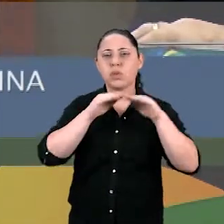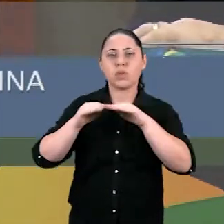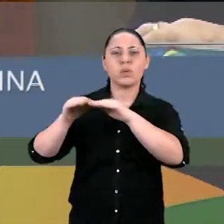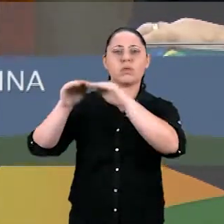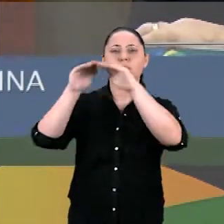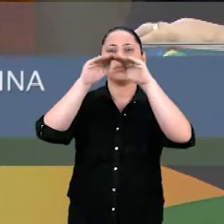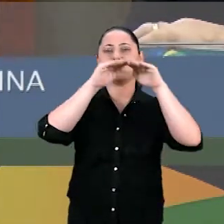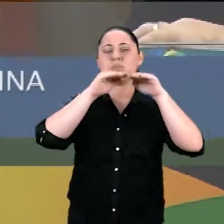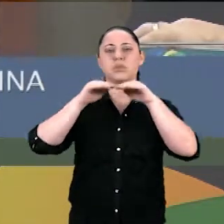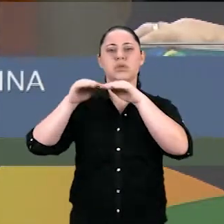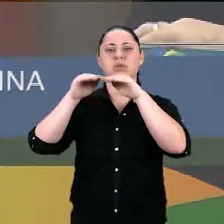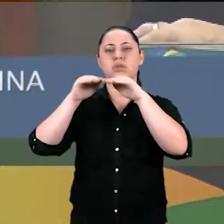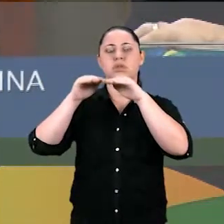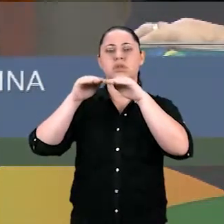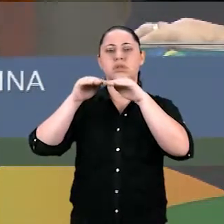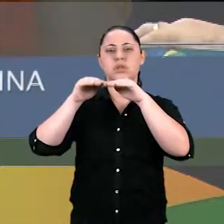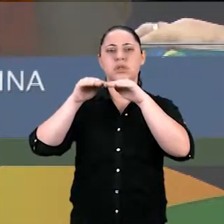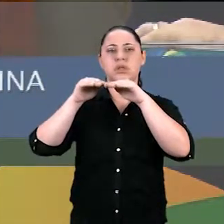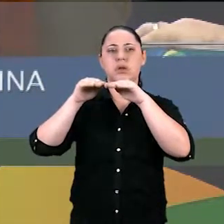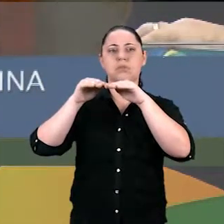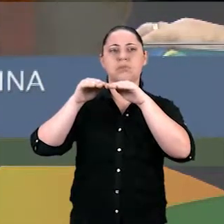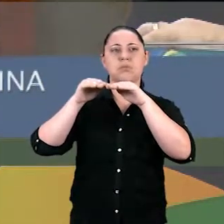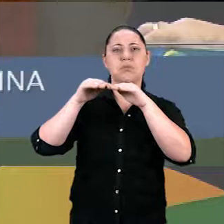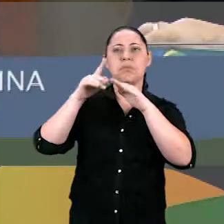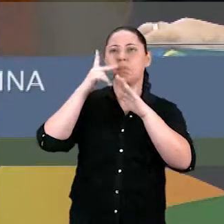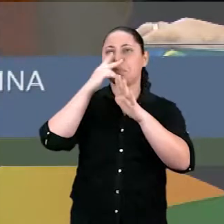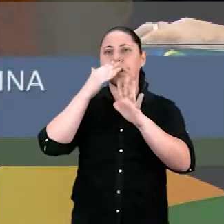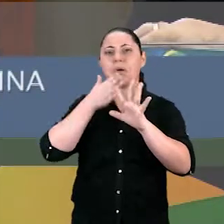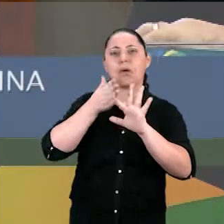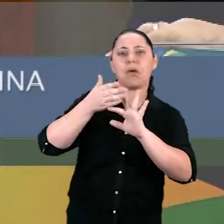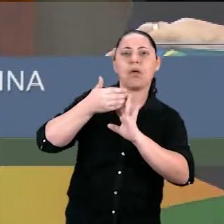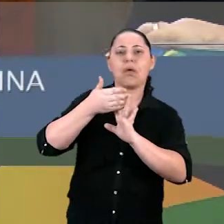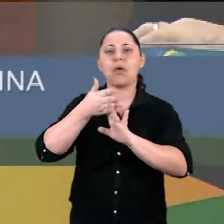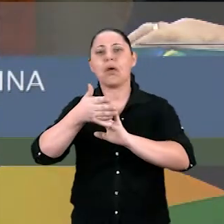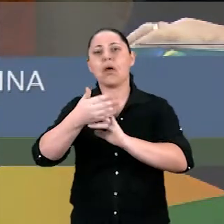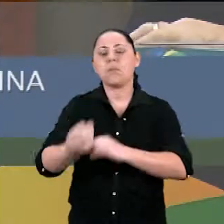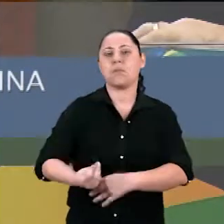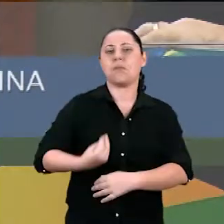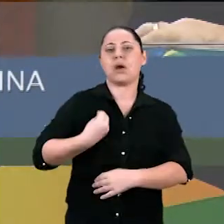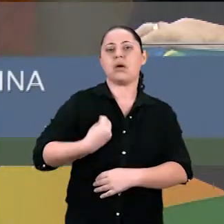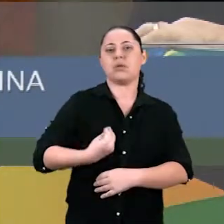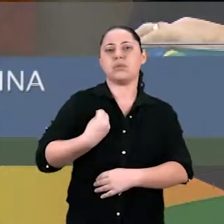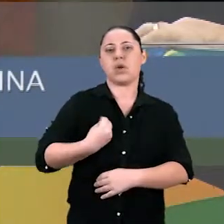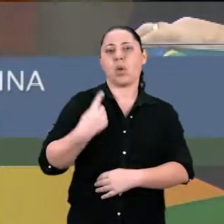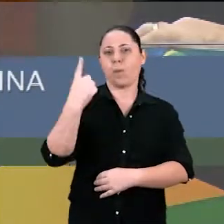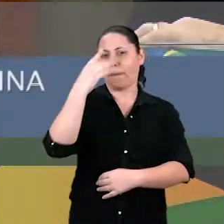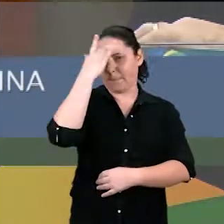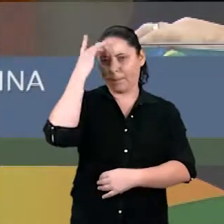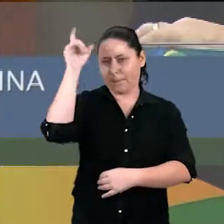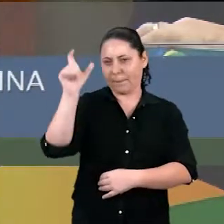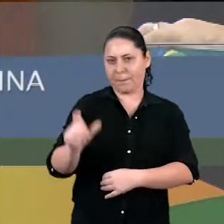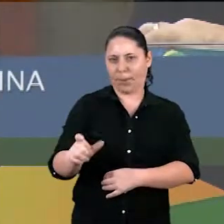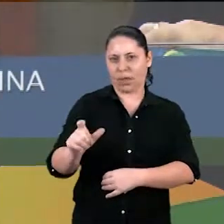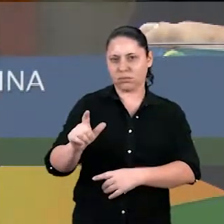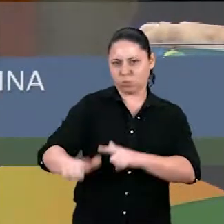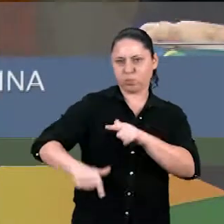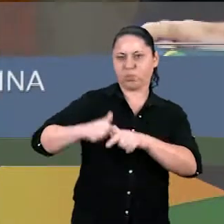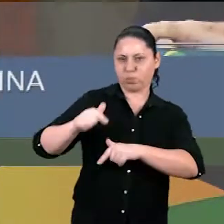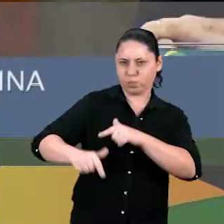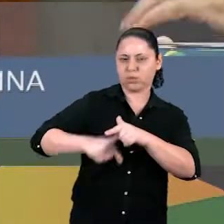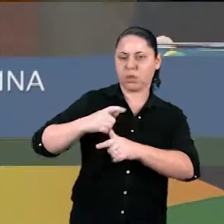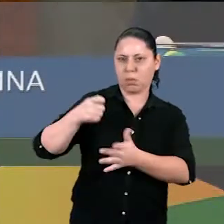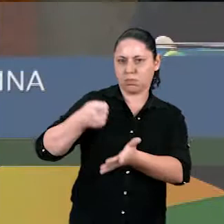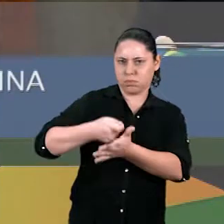uma democracia altamente permeada pela participação de um agente ativo